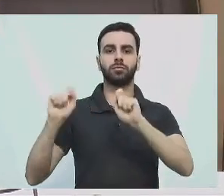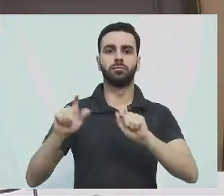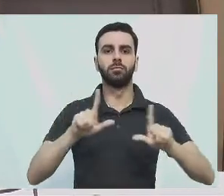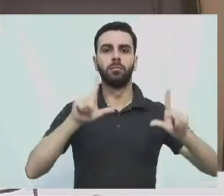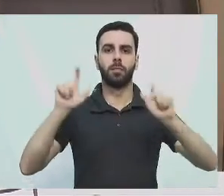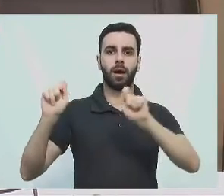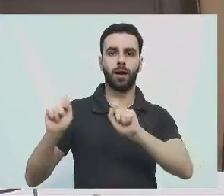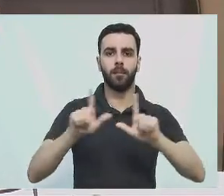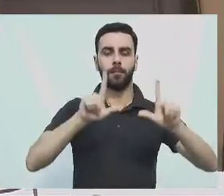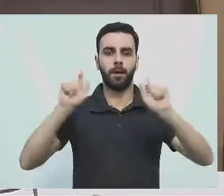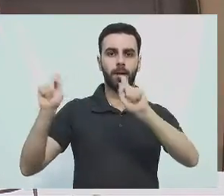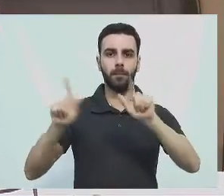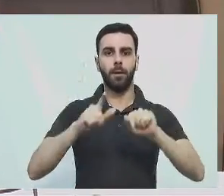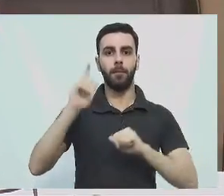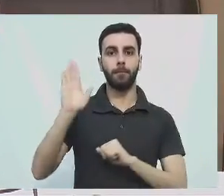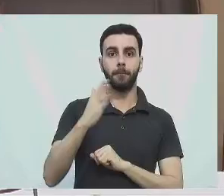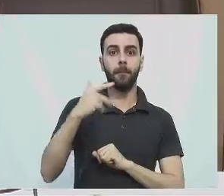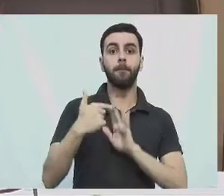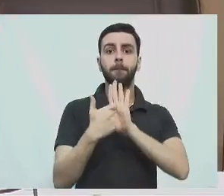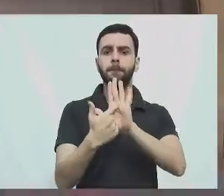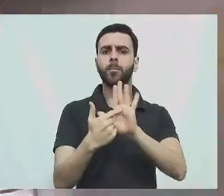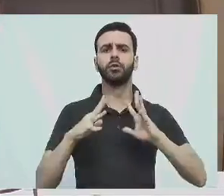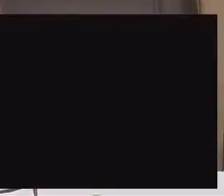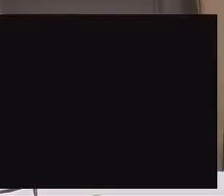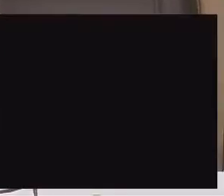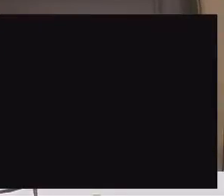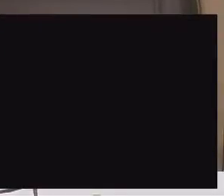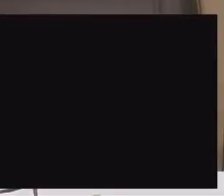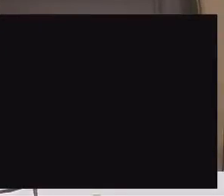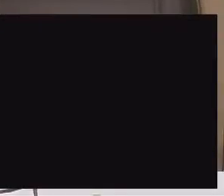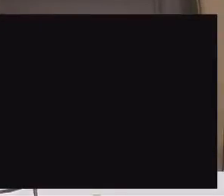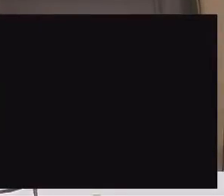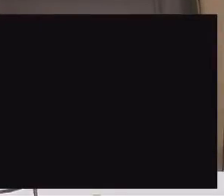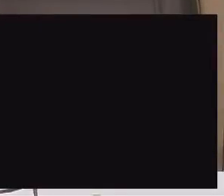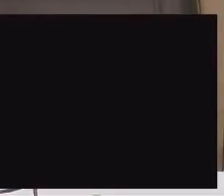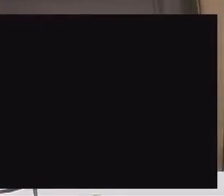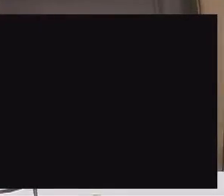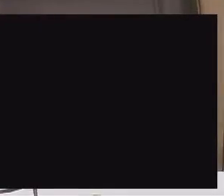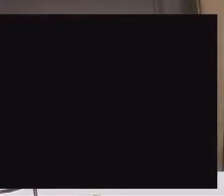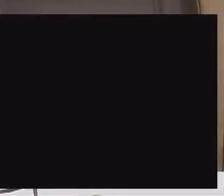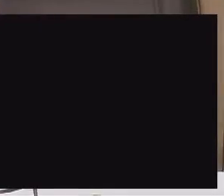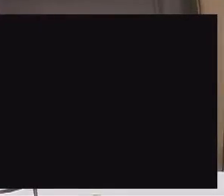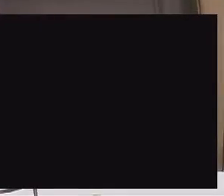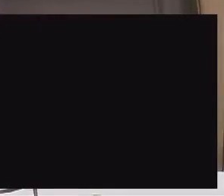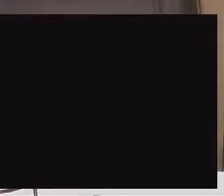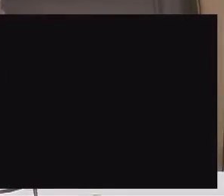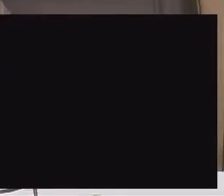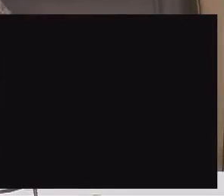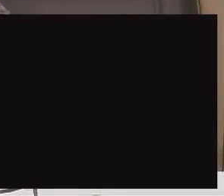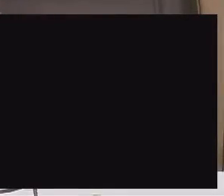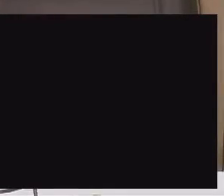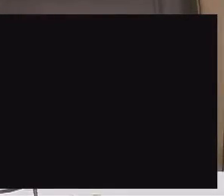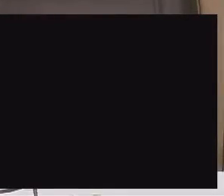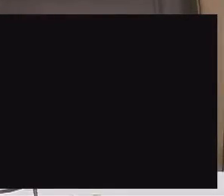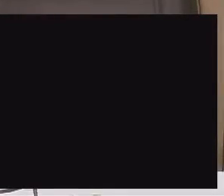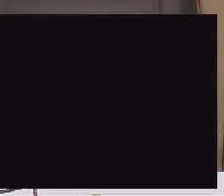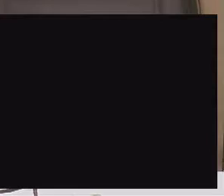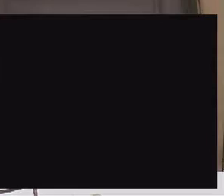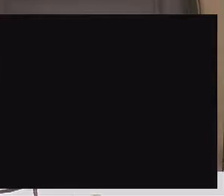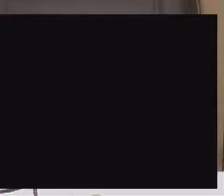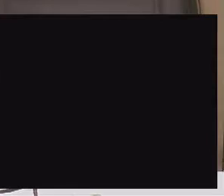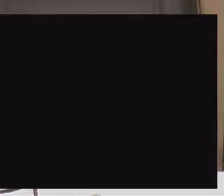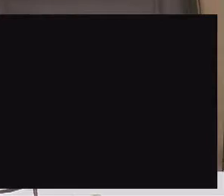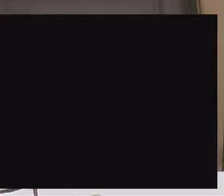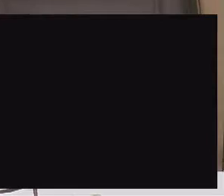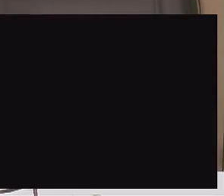que demonstra todos os saldos bancários, todas as movimentações por meio das DRs, que, inclusive, peço desculpa,